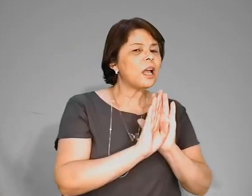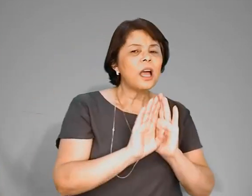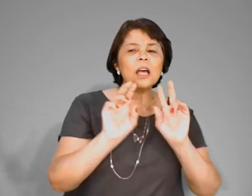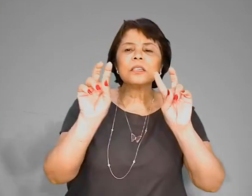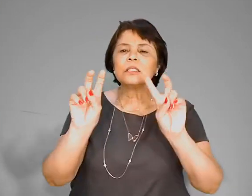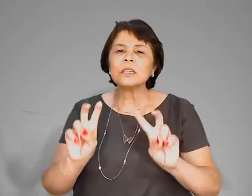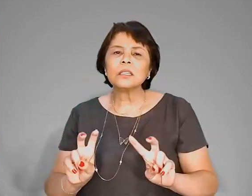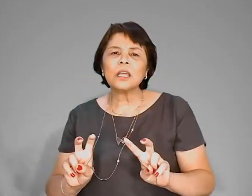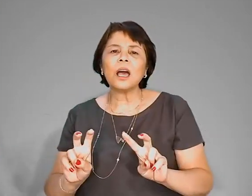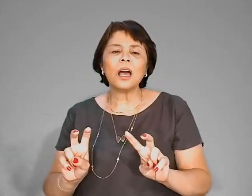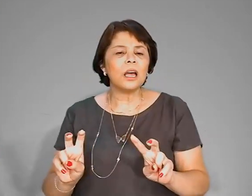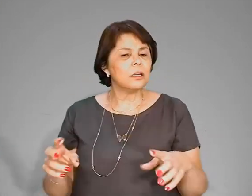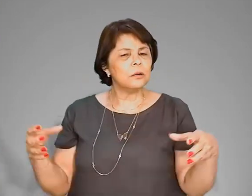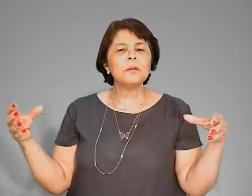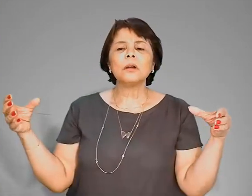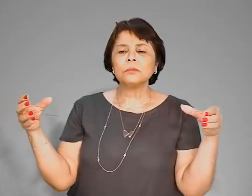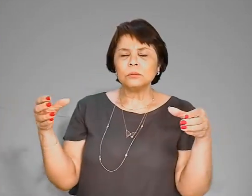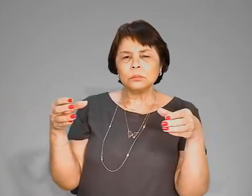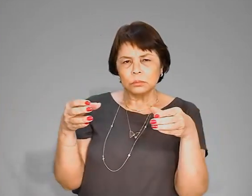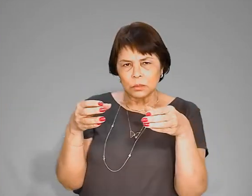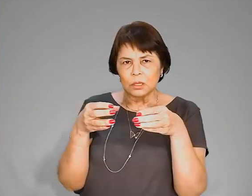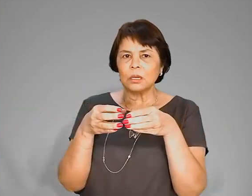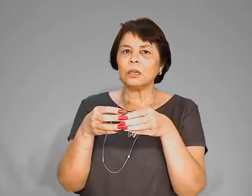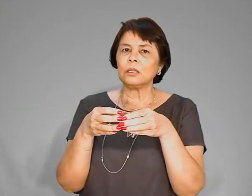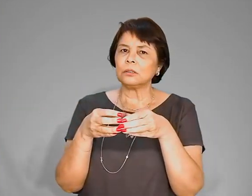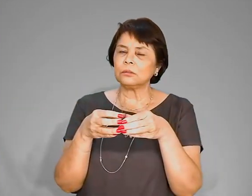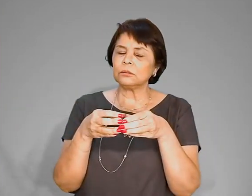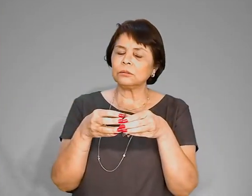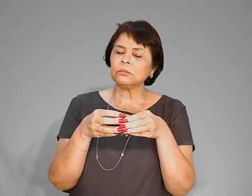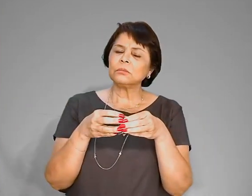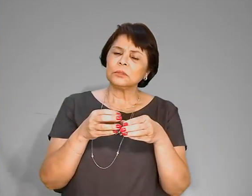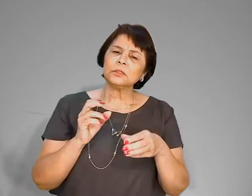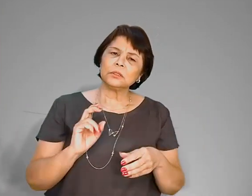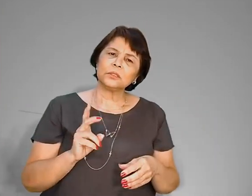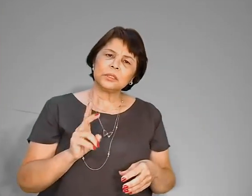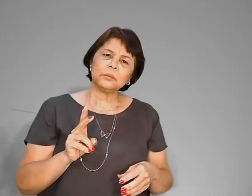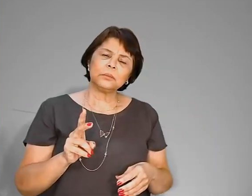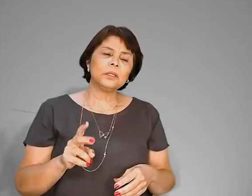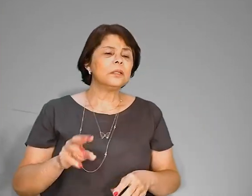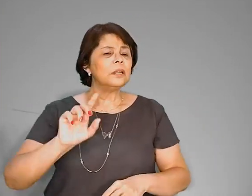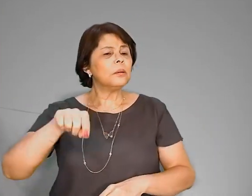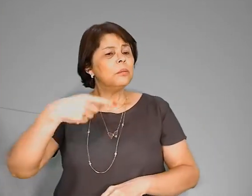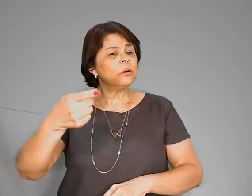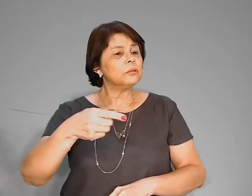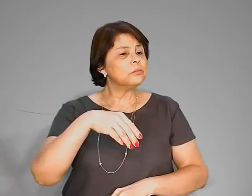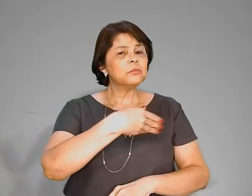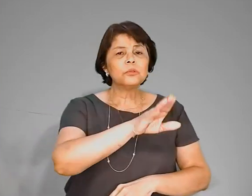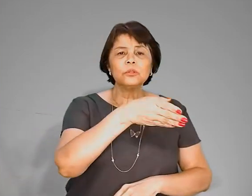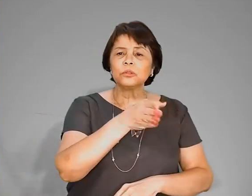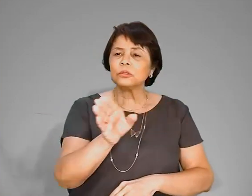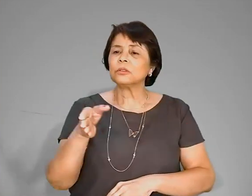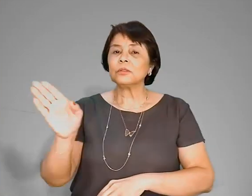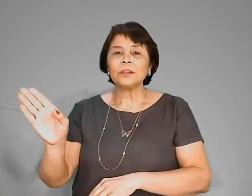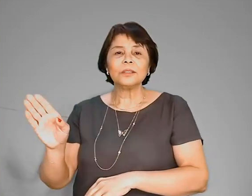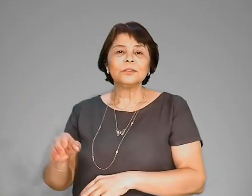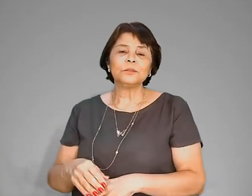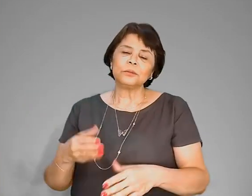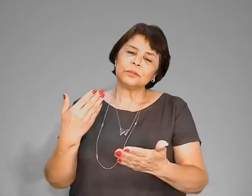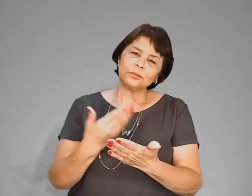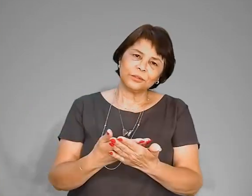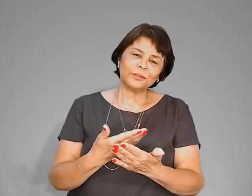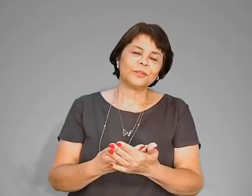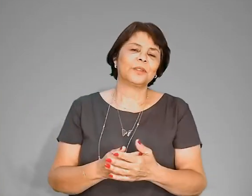e assim a gente vai se arregimentando, se ajuntando e a gente divide em classes da Escola